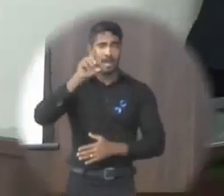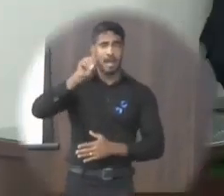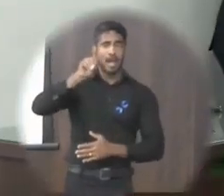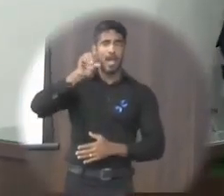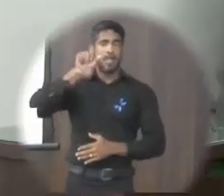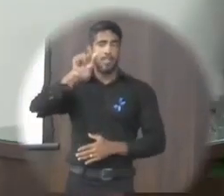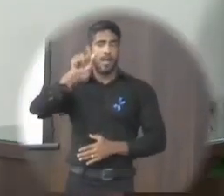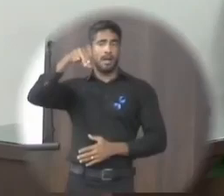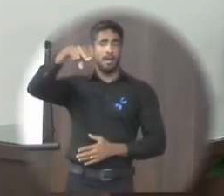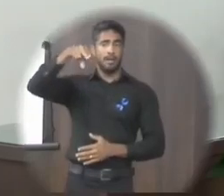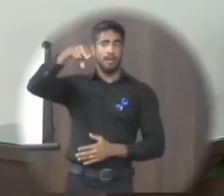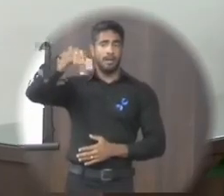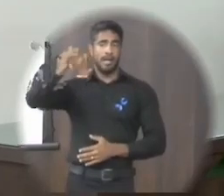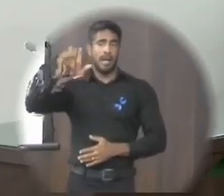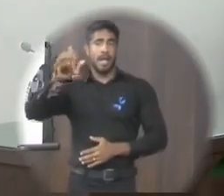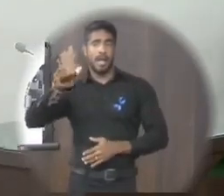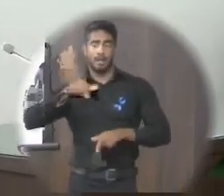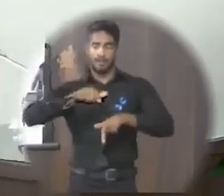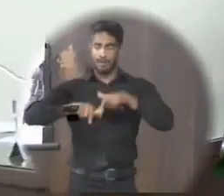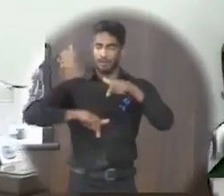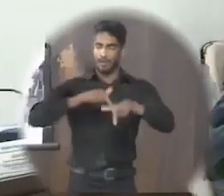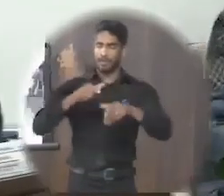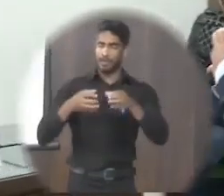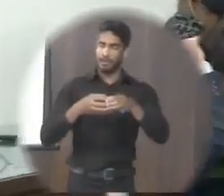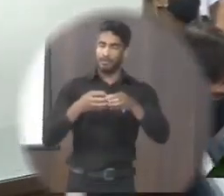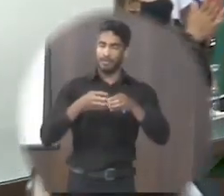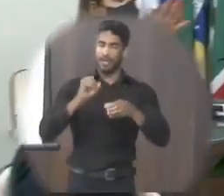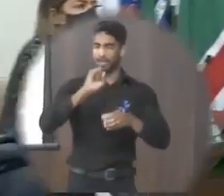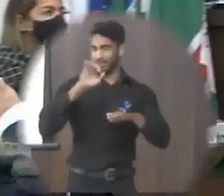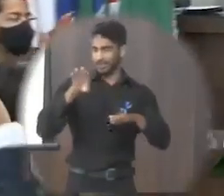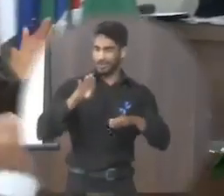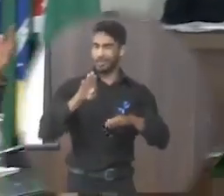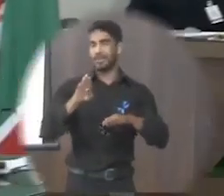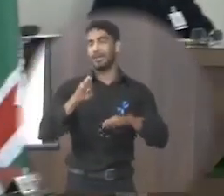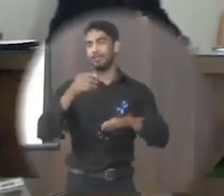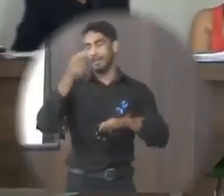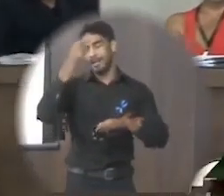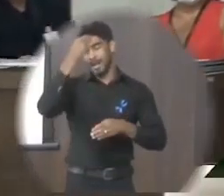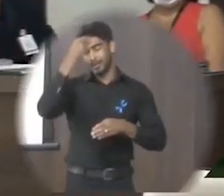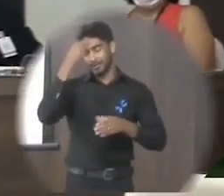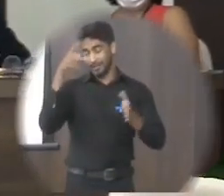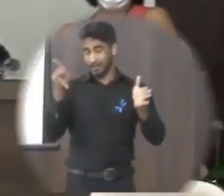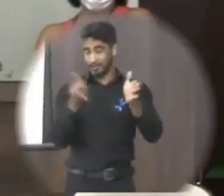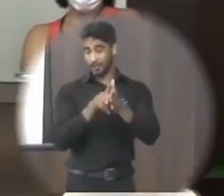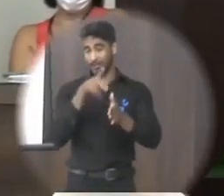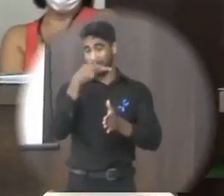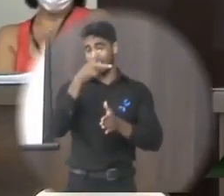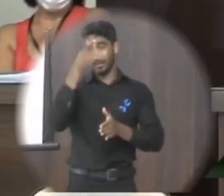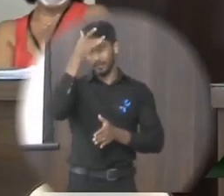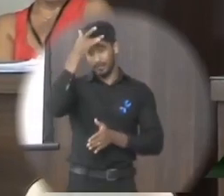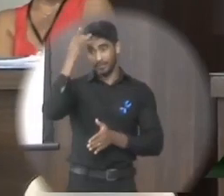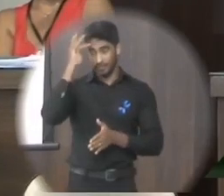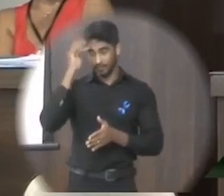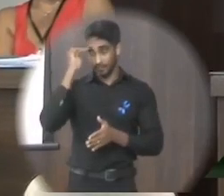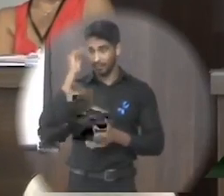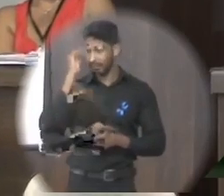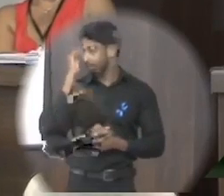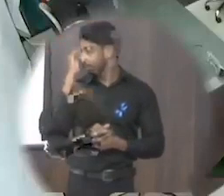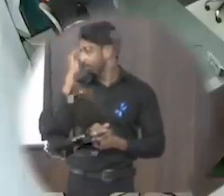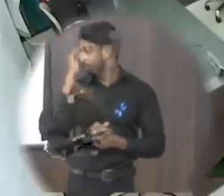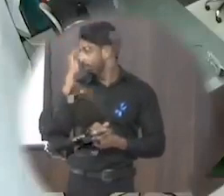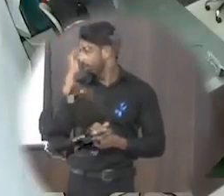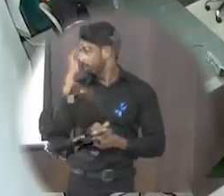Damascena Barbosa pelos relevantes serviços prestados à comunidade de Janaúba. Requer que dê ciência à própria homenageada.